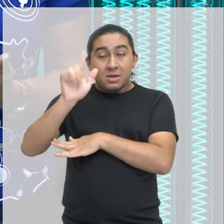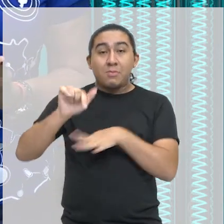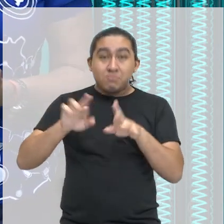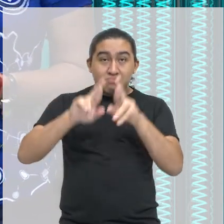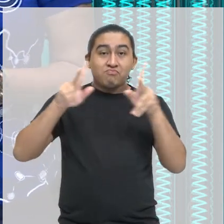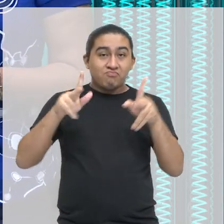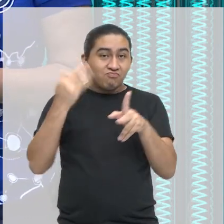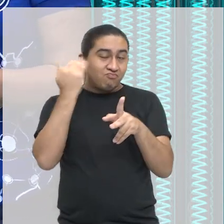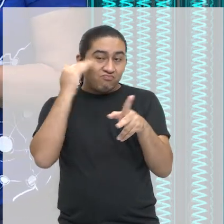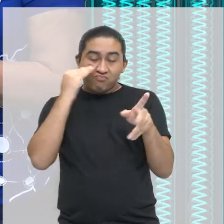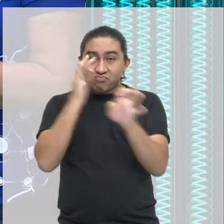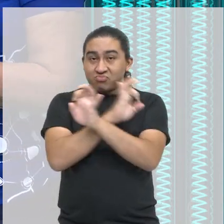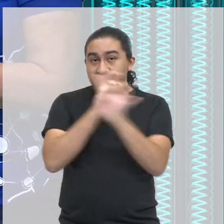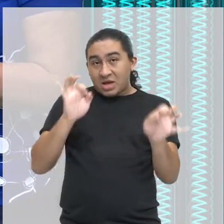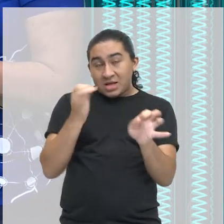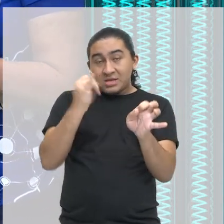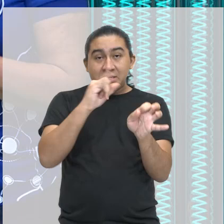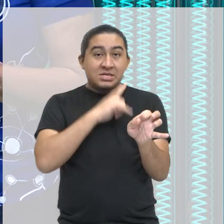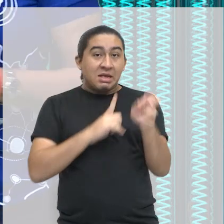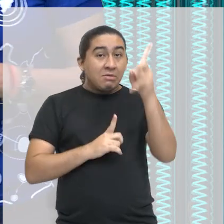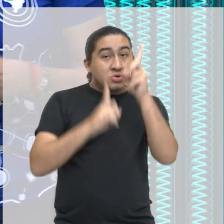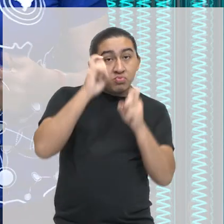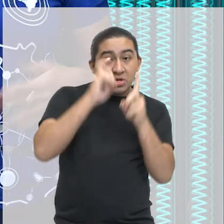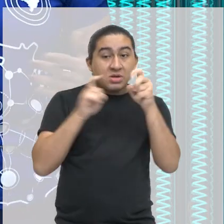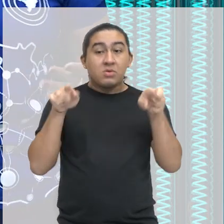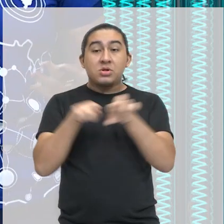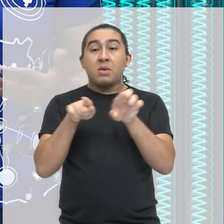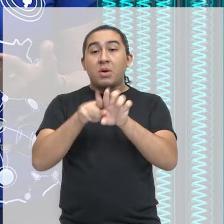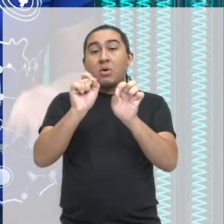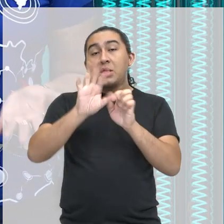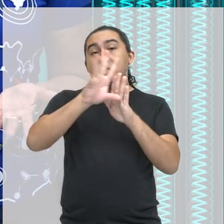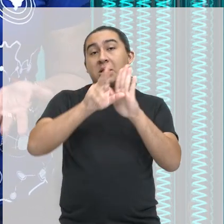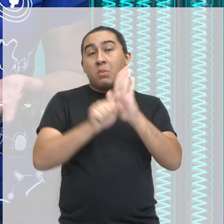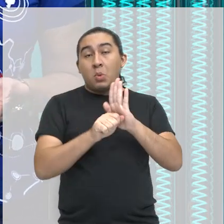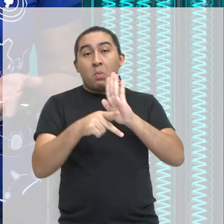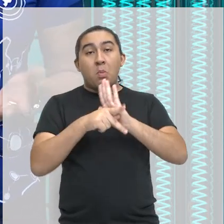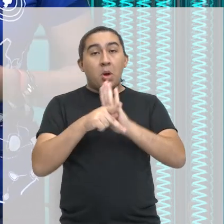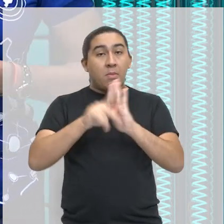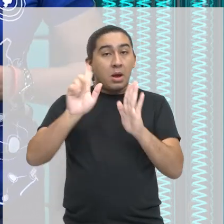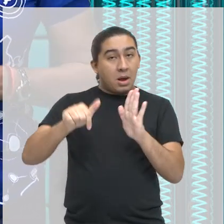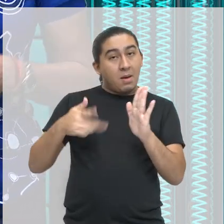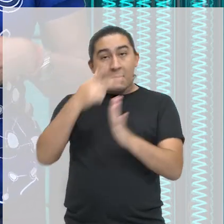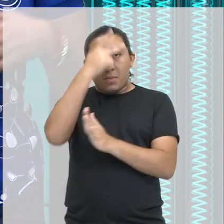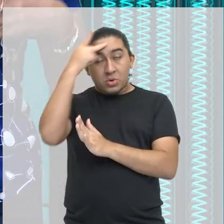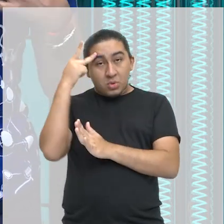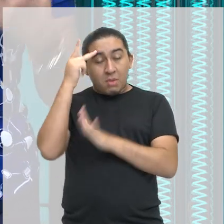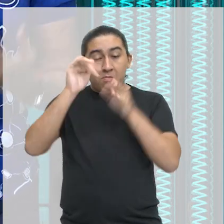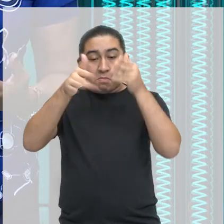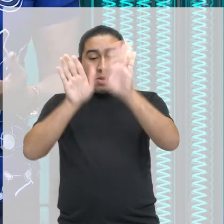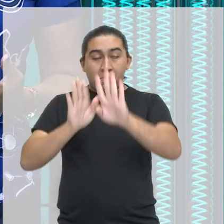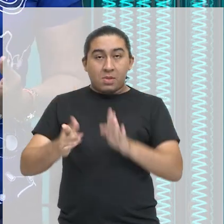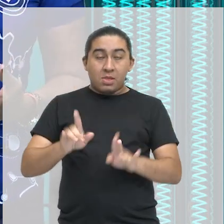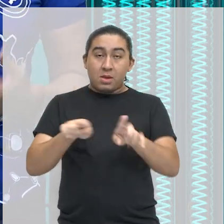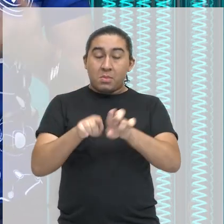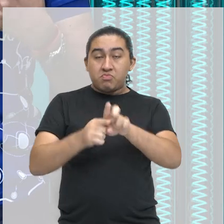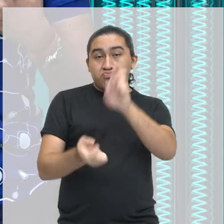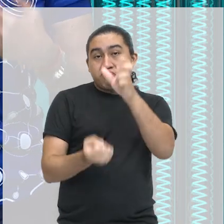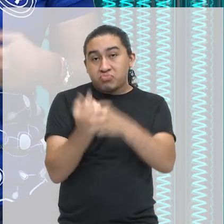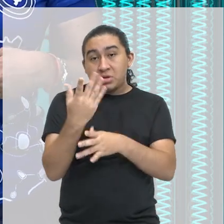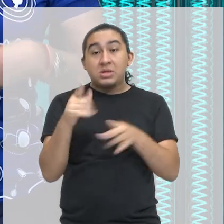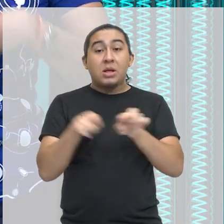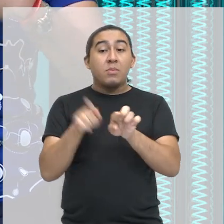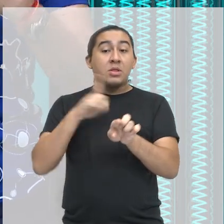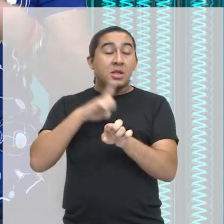conseguir entender através assim, das expressões e símbolos que o mímico vai produzir. Nós também temos um ator